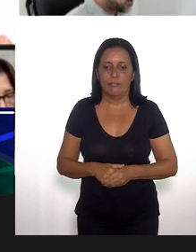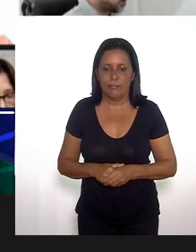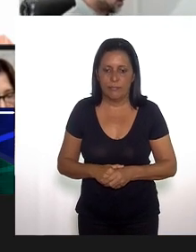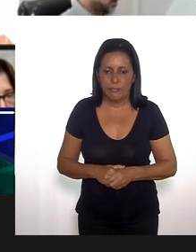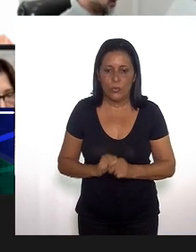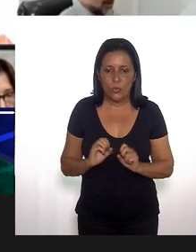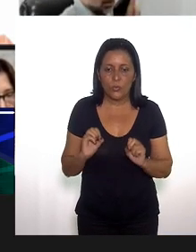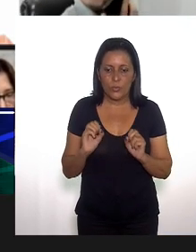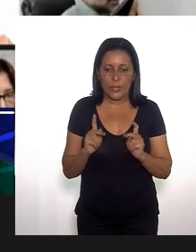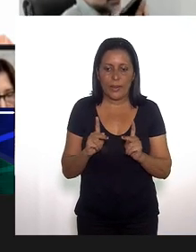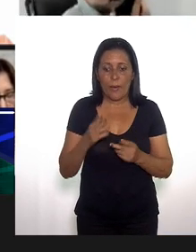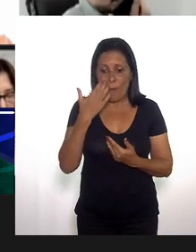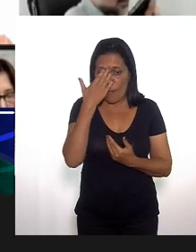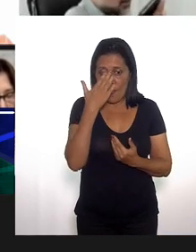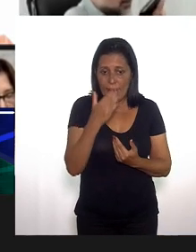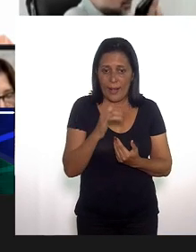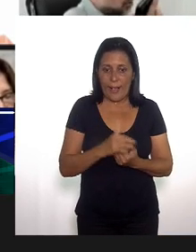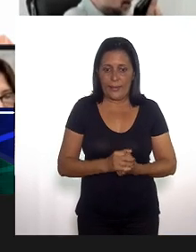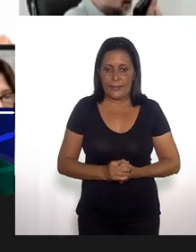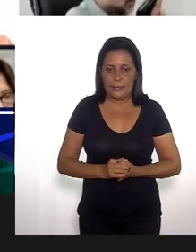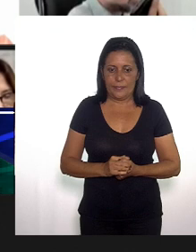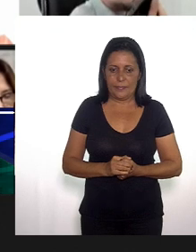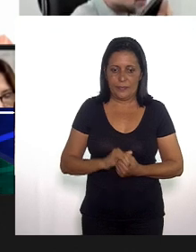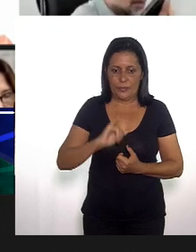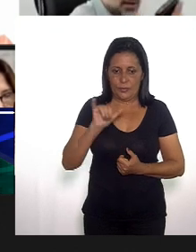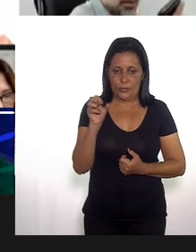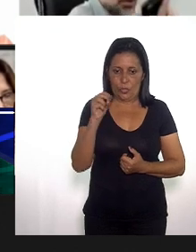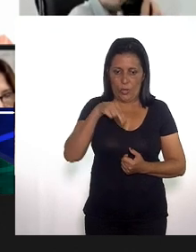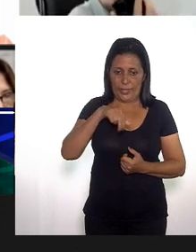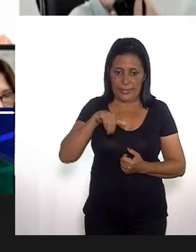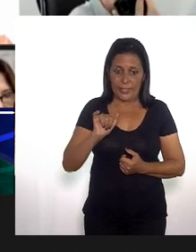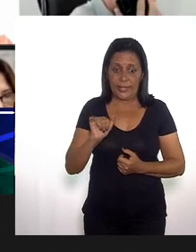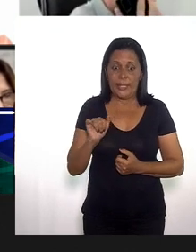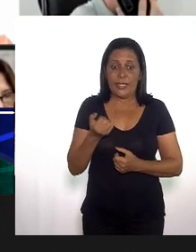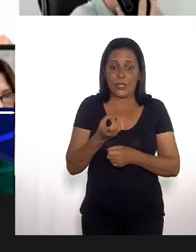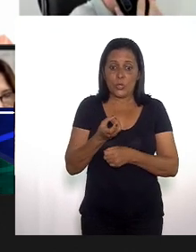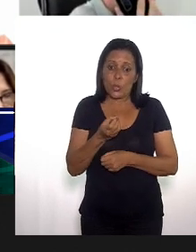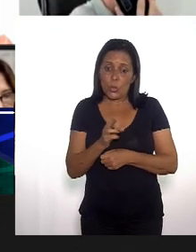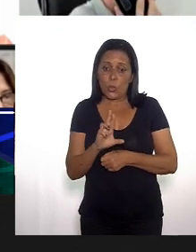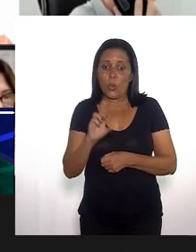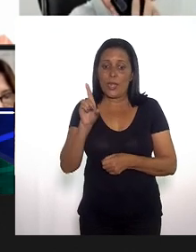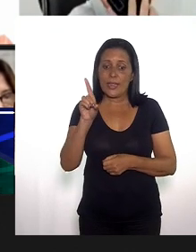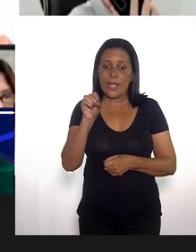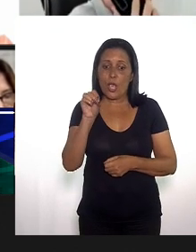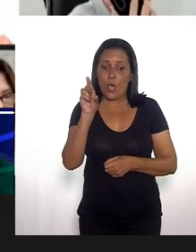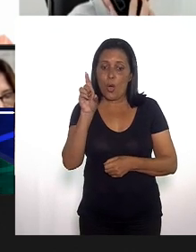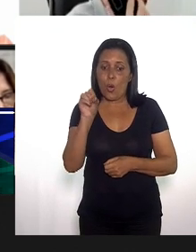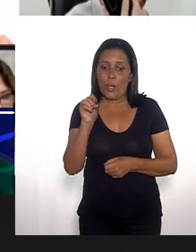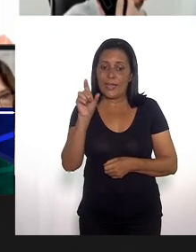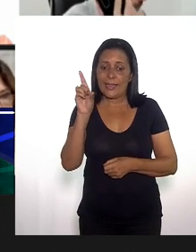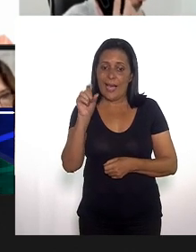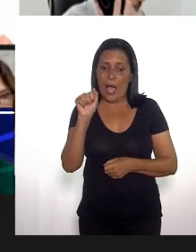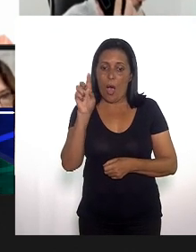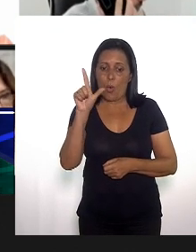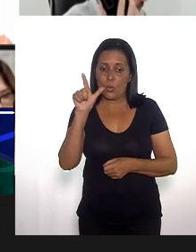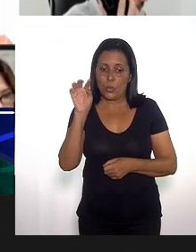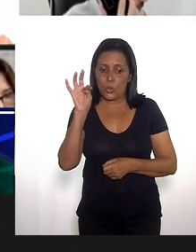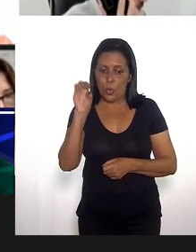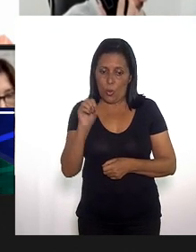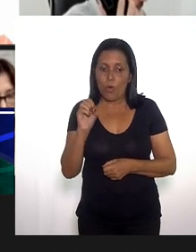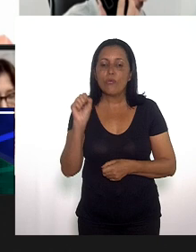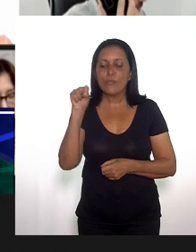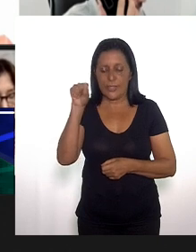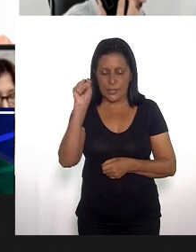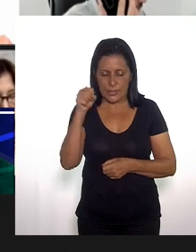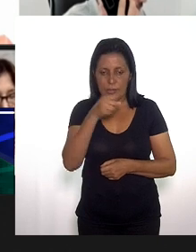Ok. Obrigado, Dionísio. Deputado Doutor Deodalto. Voto sim, presidente. Obrigado, meu